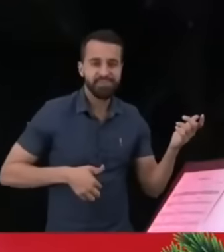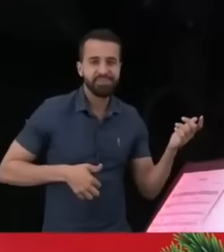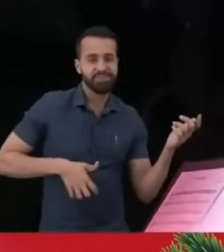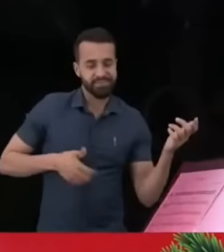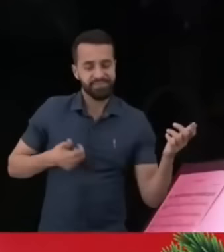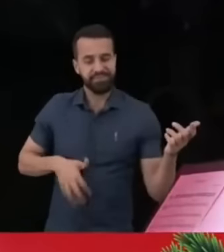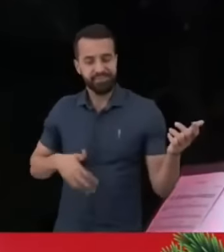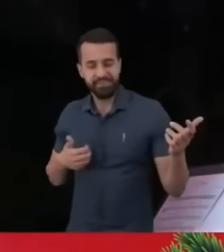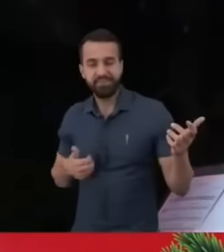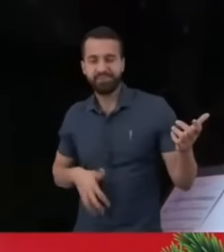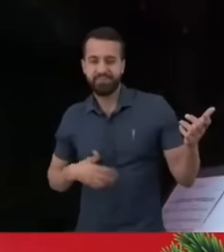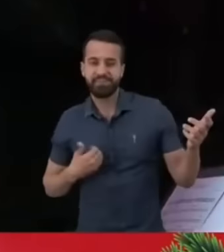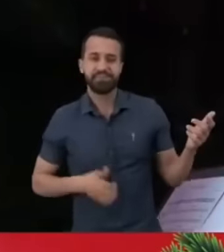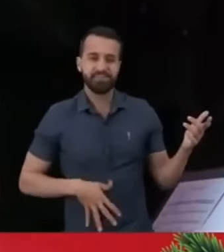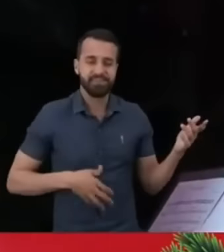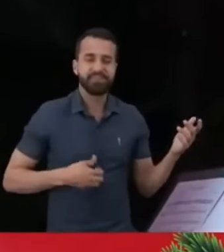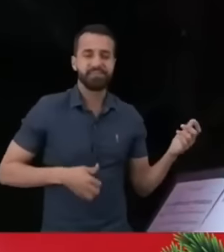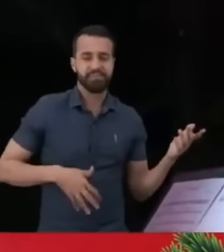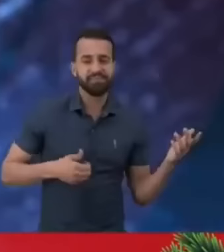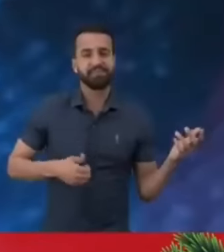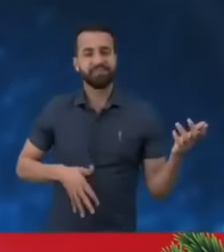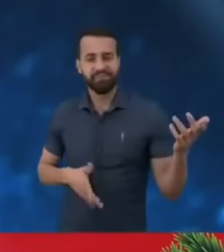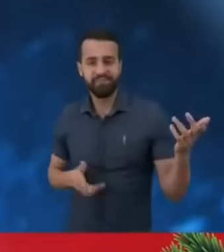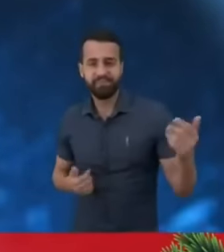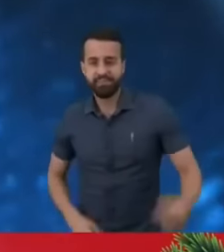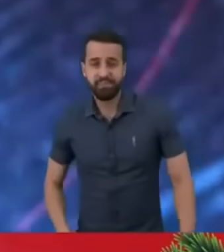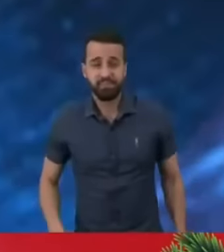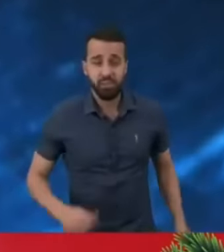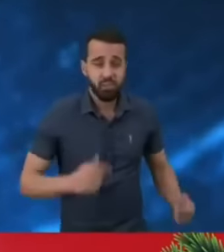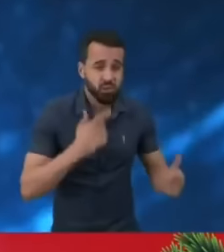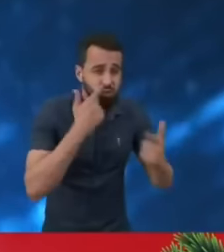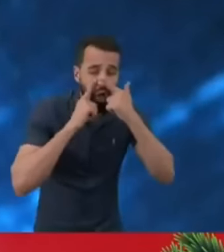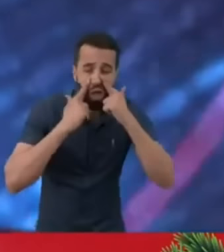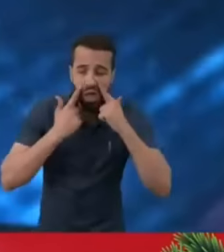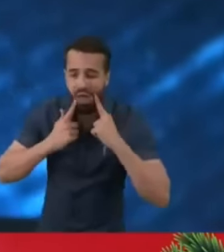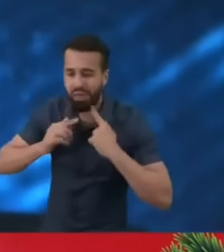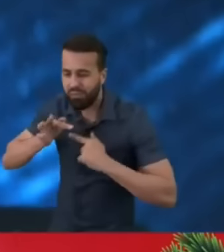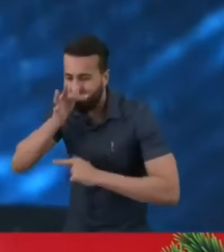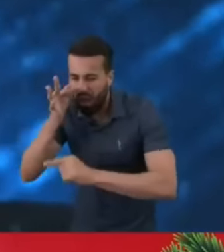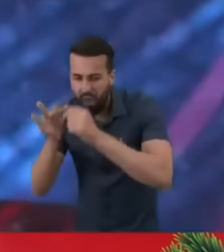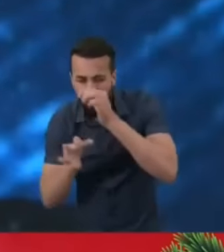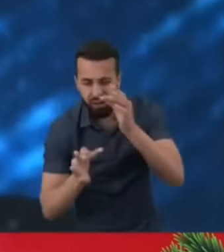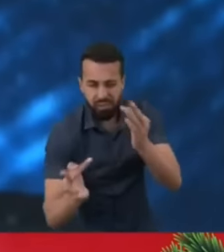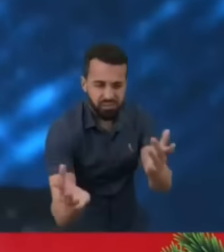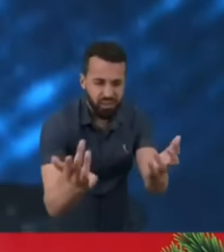Choram as rosas,